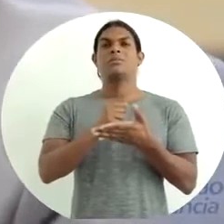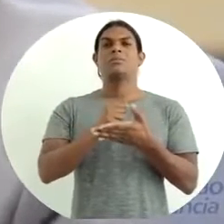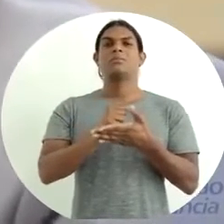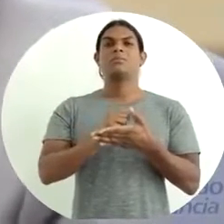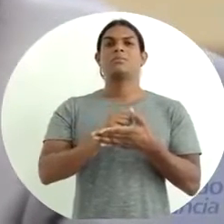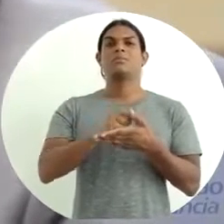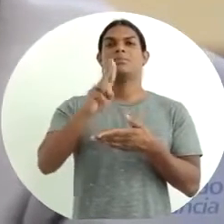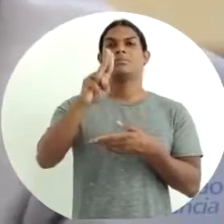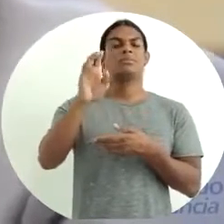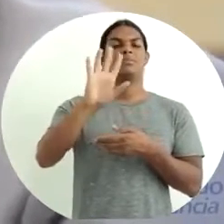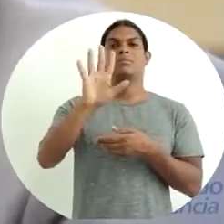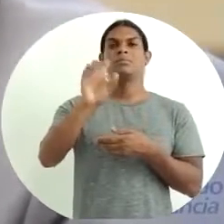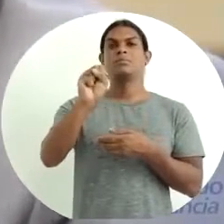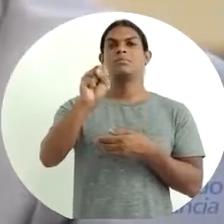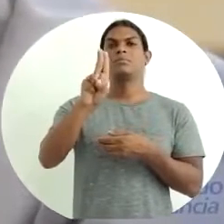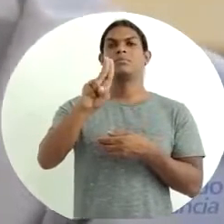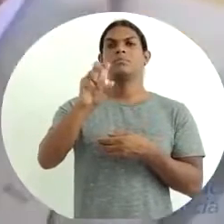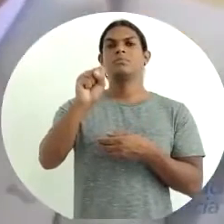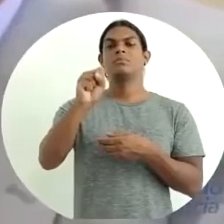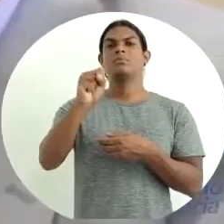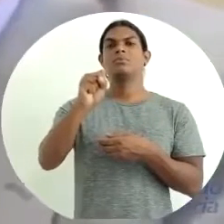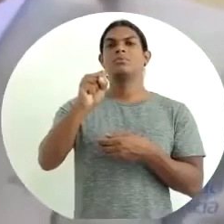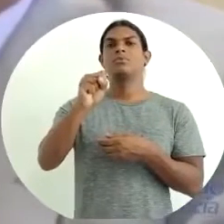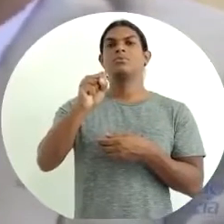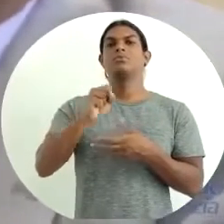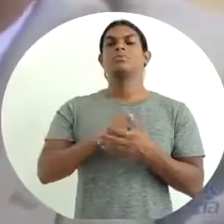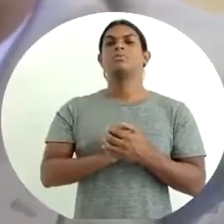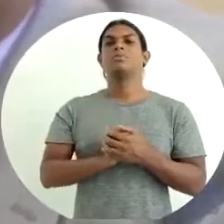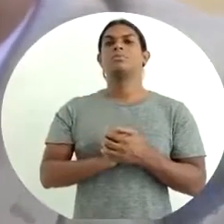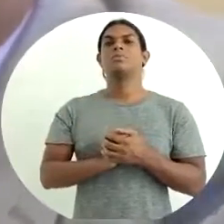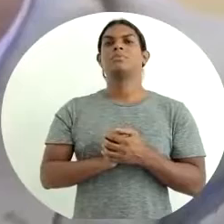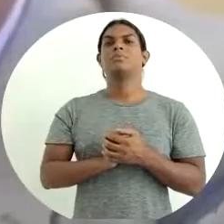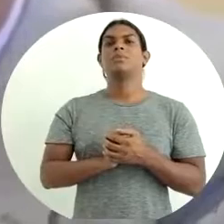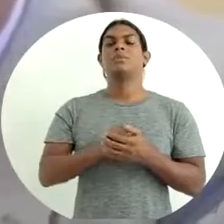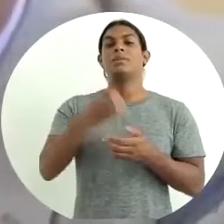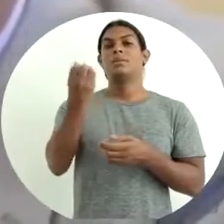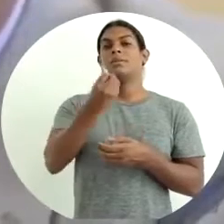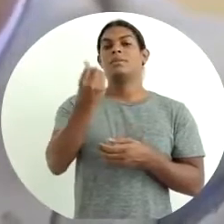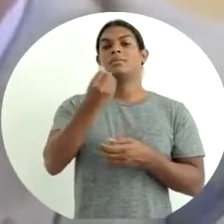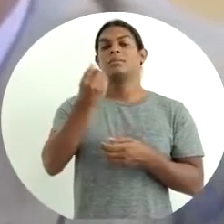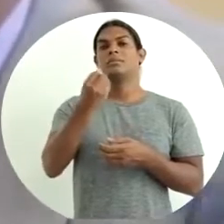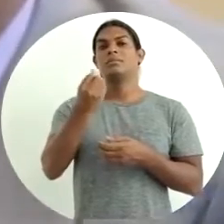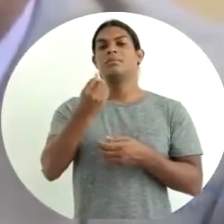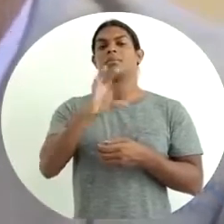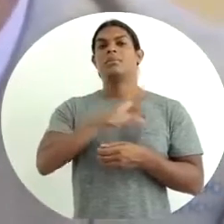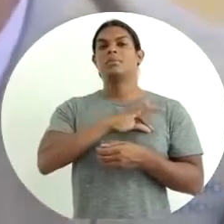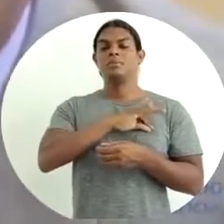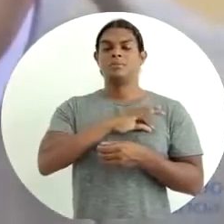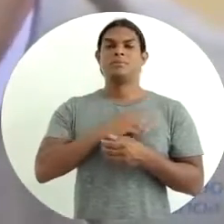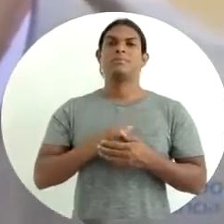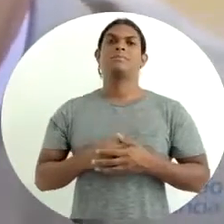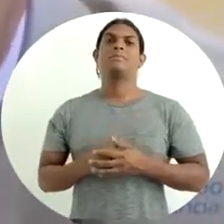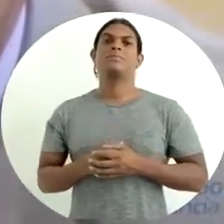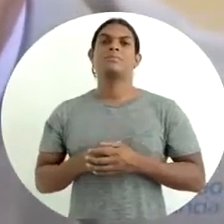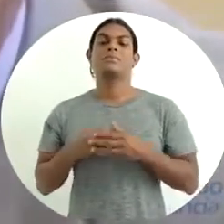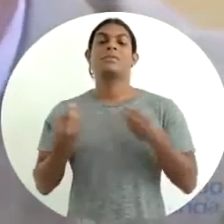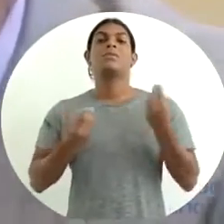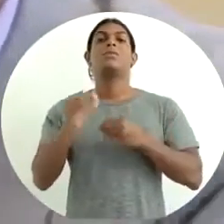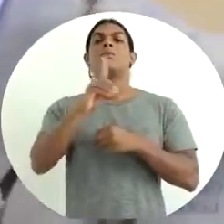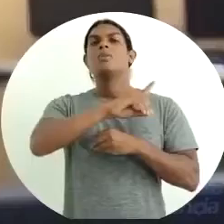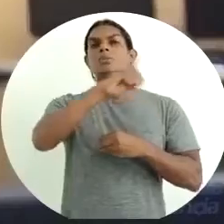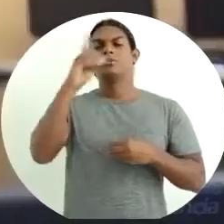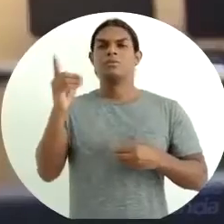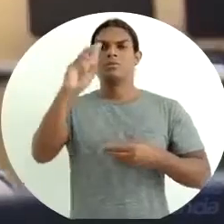e a sexta vai para a Delegacia Regional do Trabalho. E qual é o dia do acidente, professor? Como é que a gente vai registrar qual é o dia do